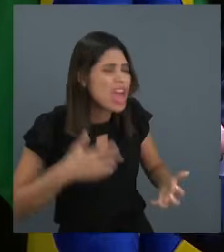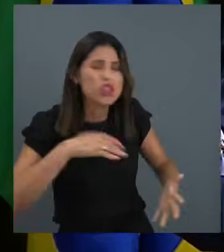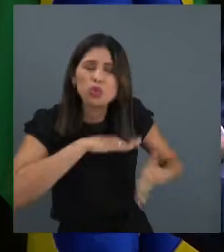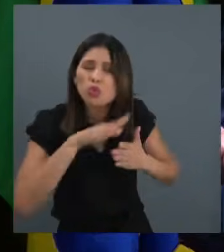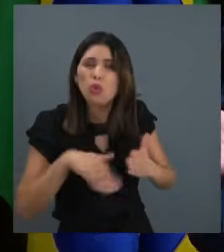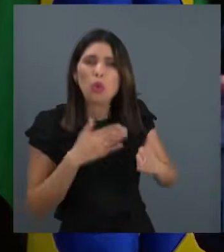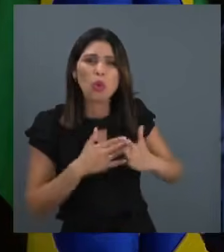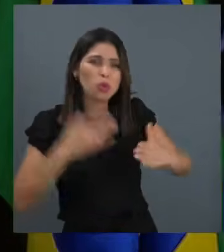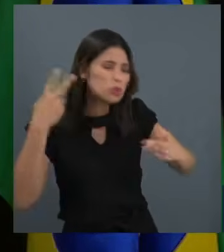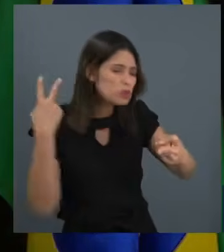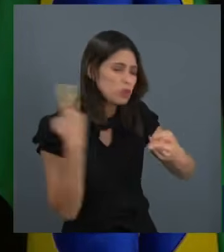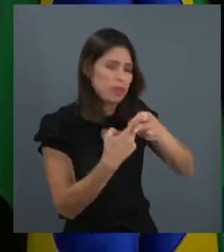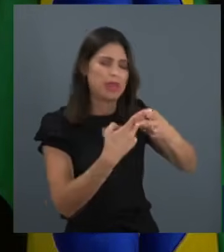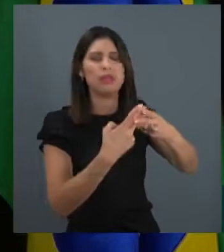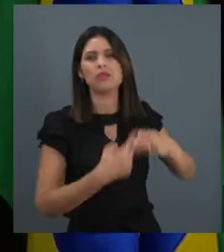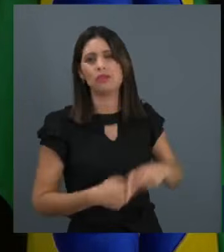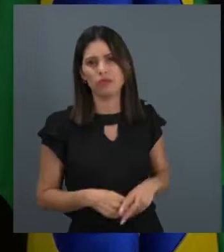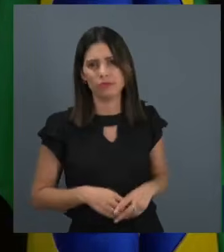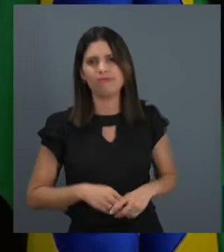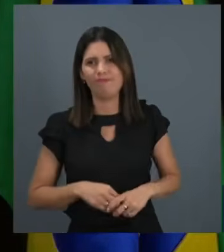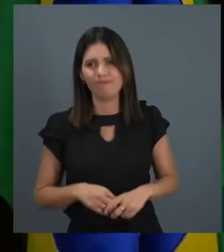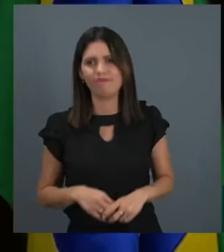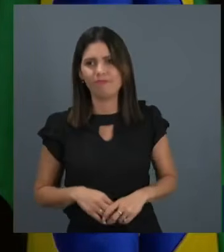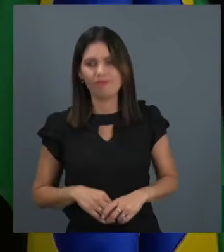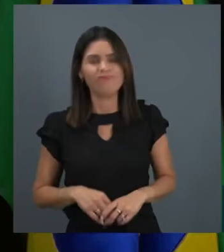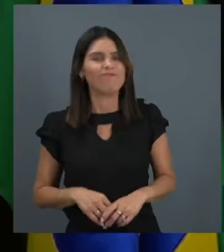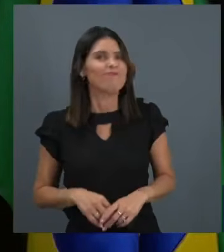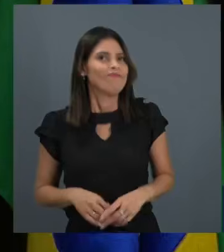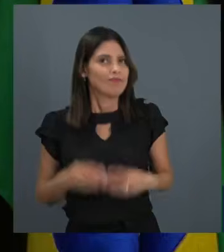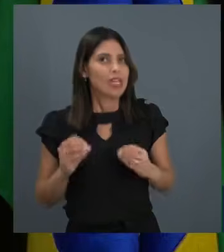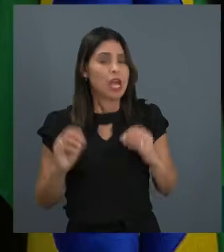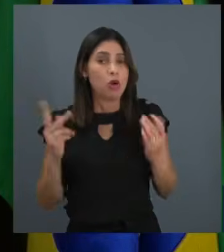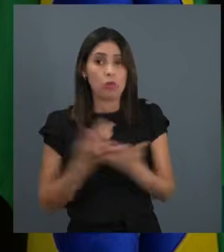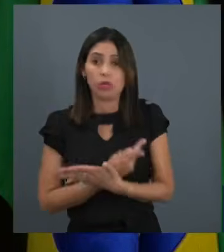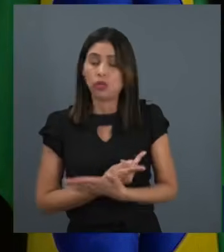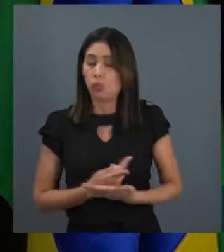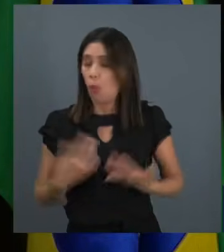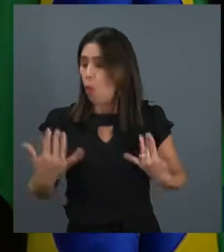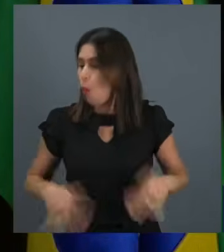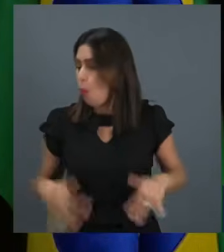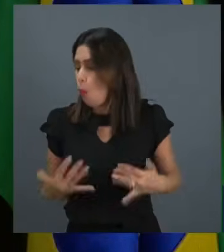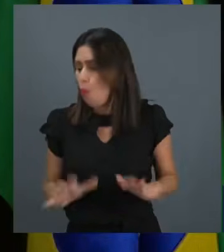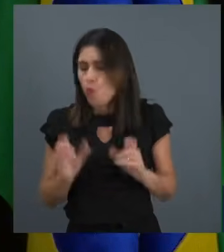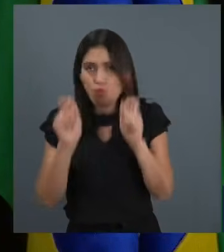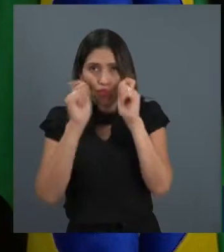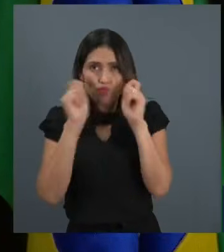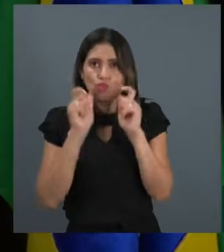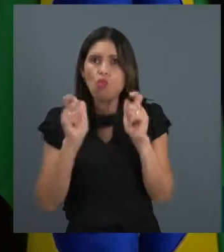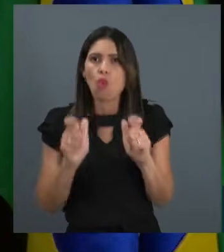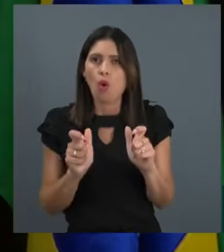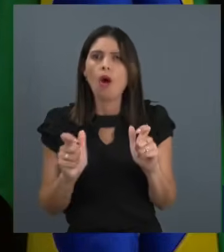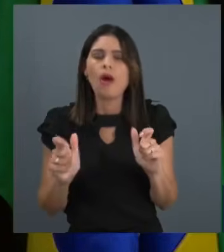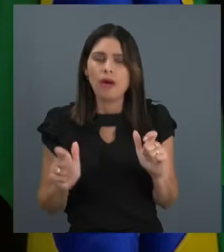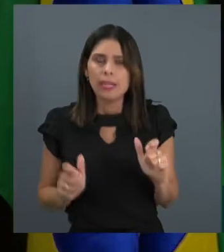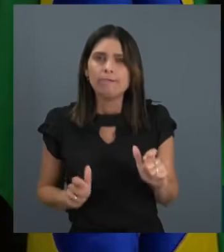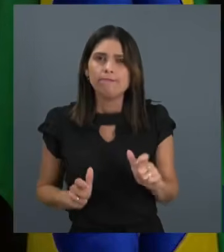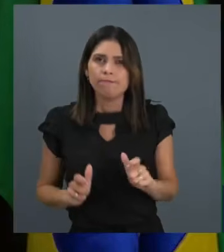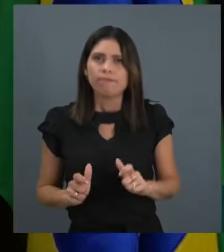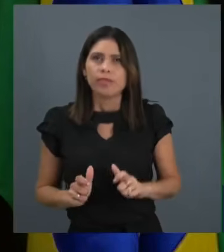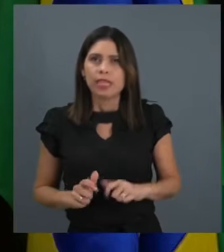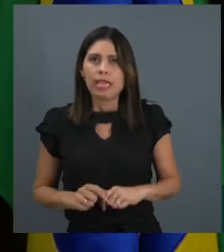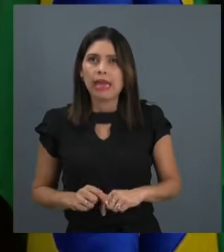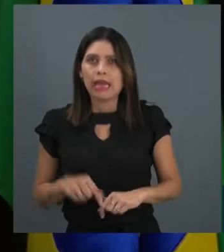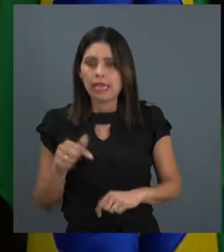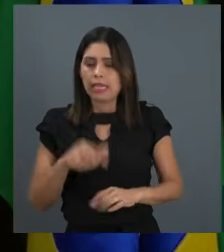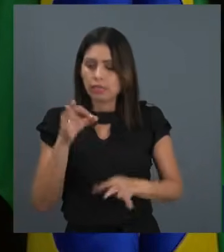gente. Estamos diante de um escândalo estarrecedor, sem nenhum precedente na Suprema Corte da